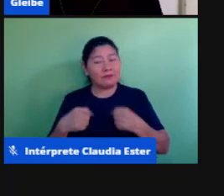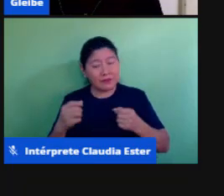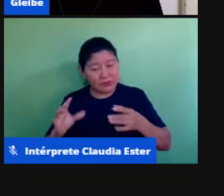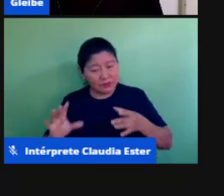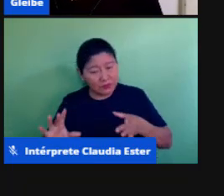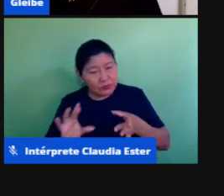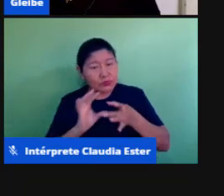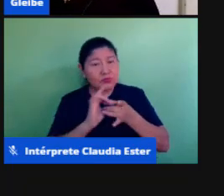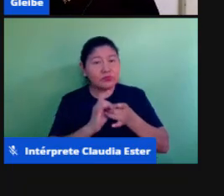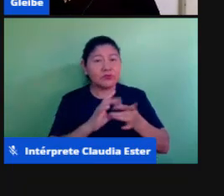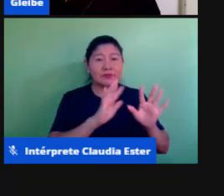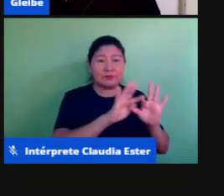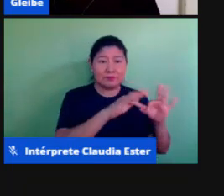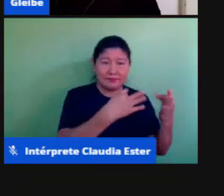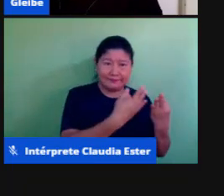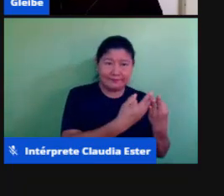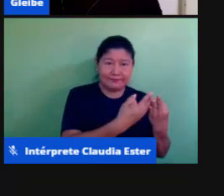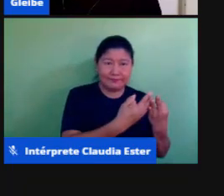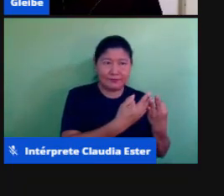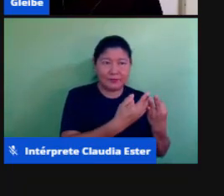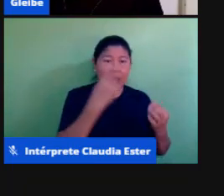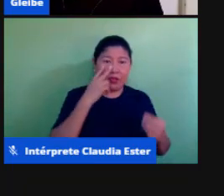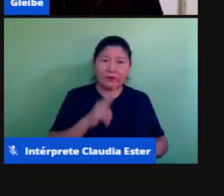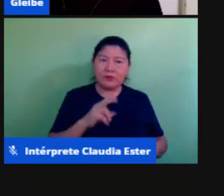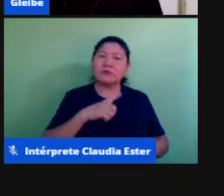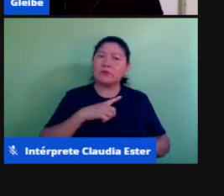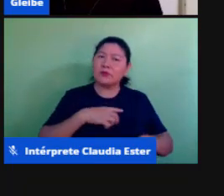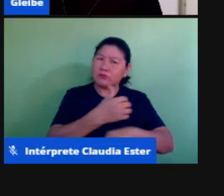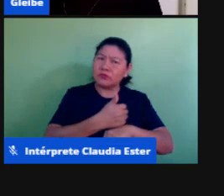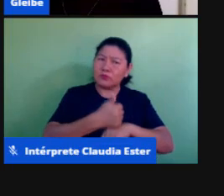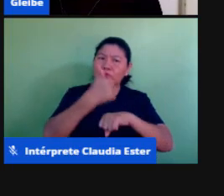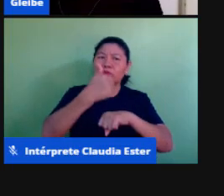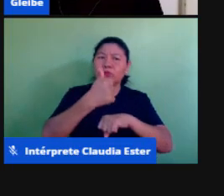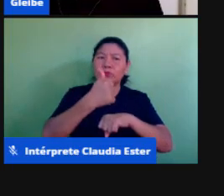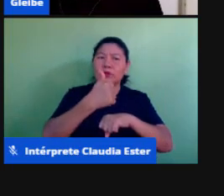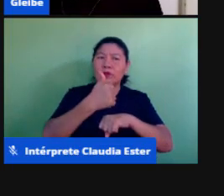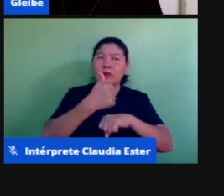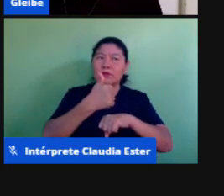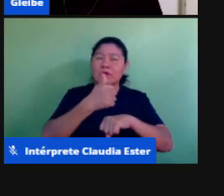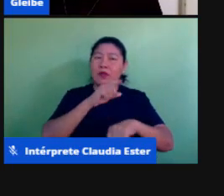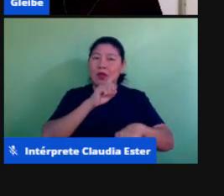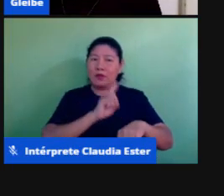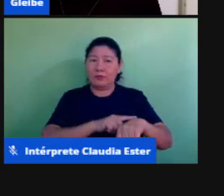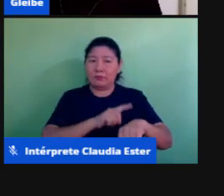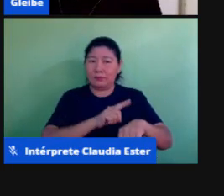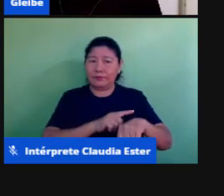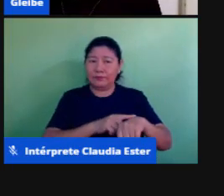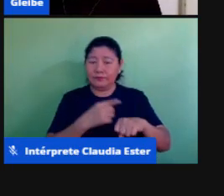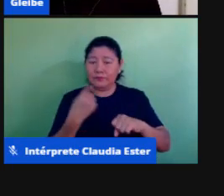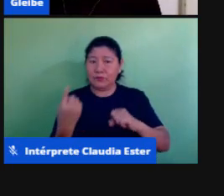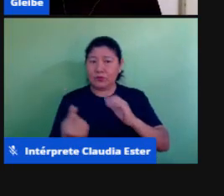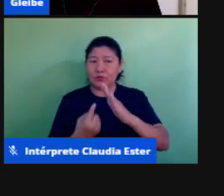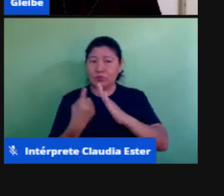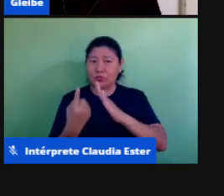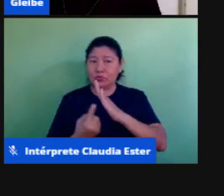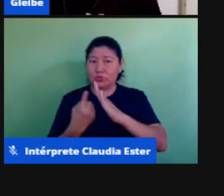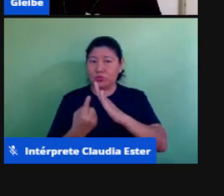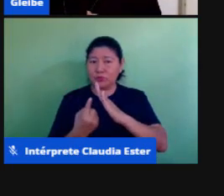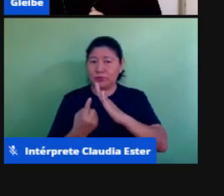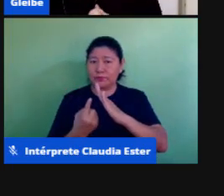um lado positivo dentro desse momento de isolamento, desse momento de angústia, desse